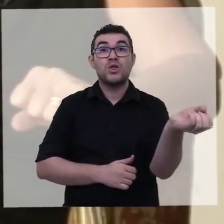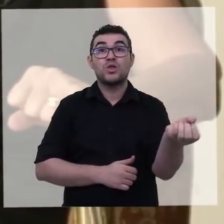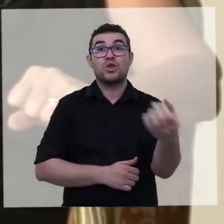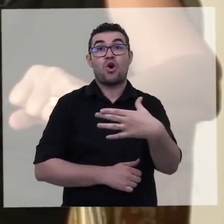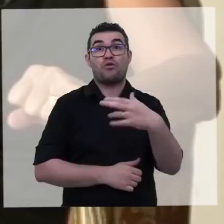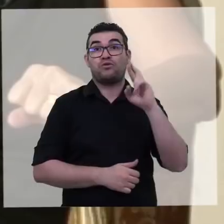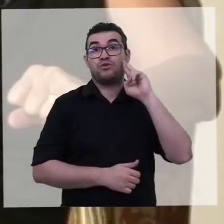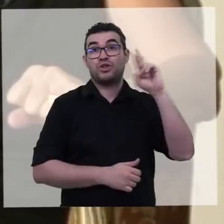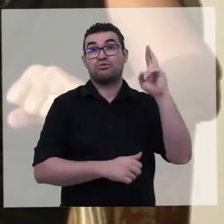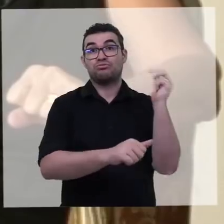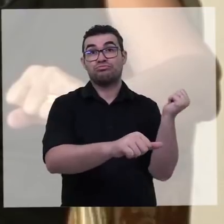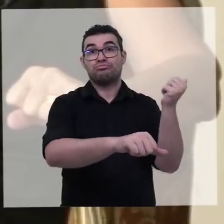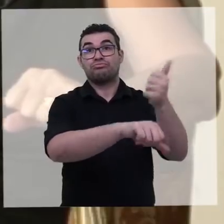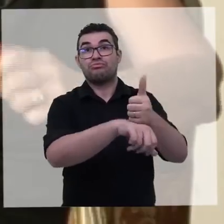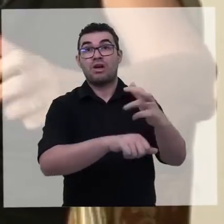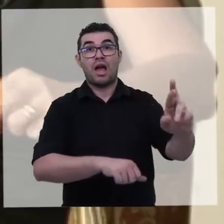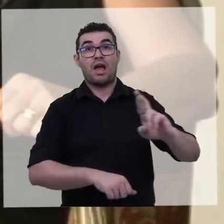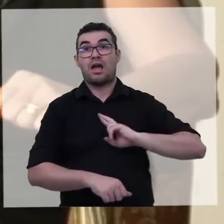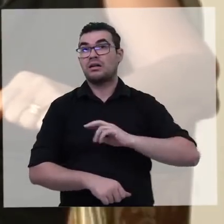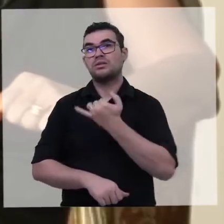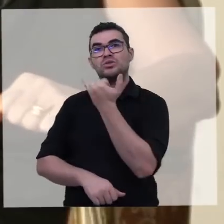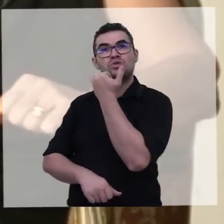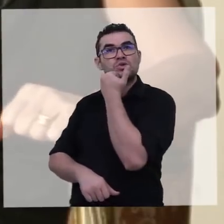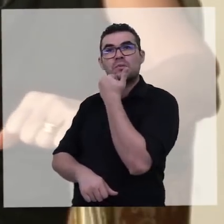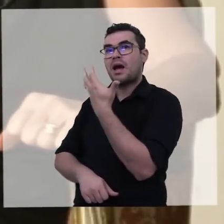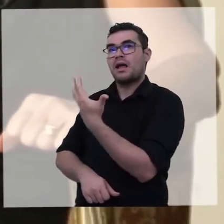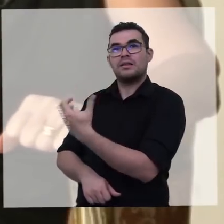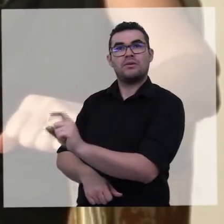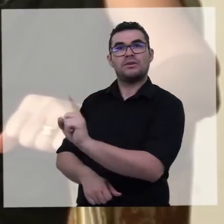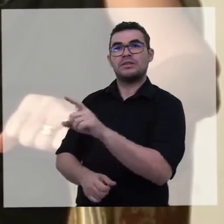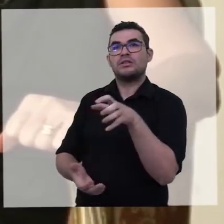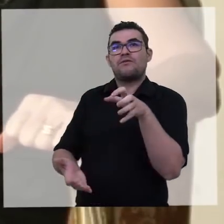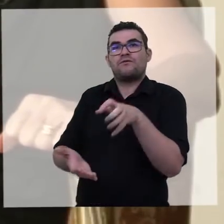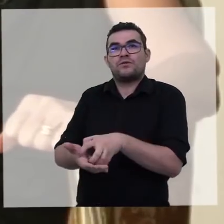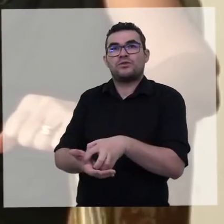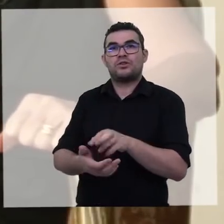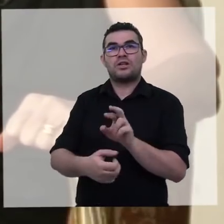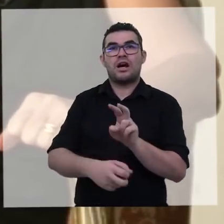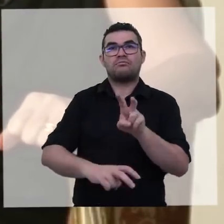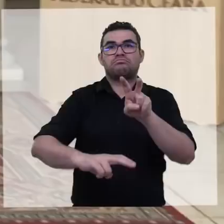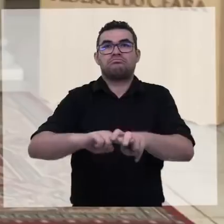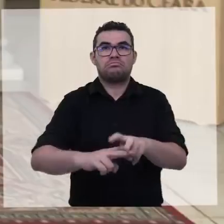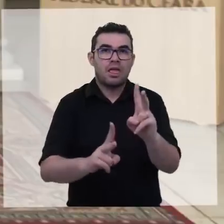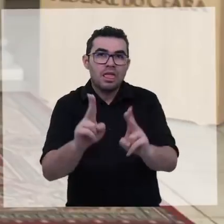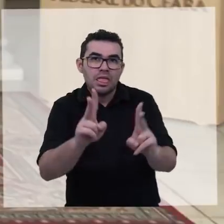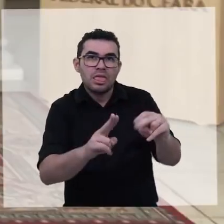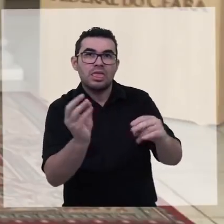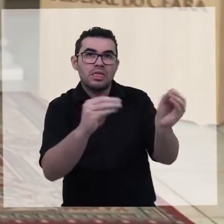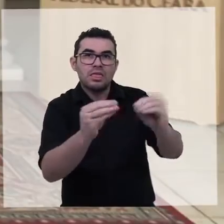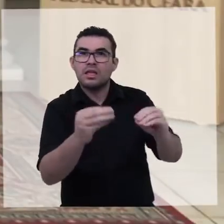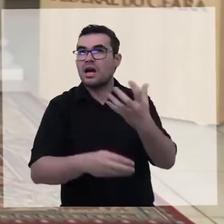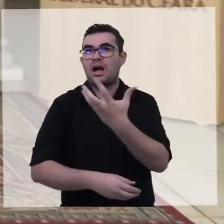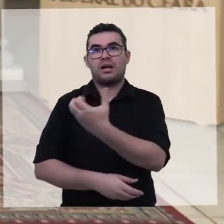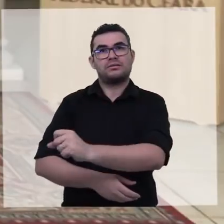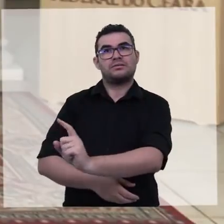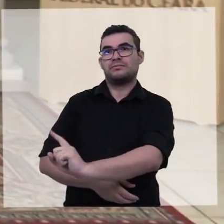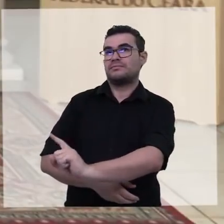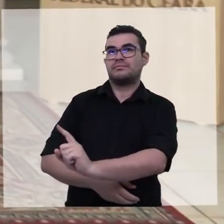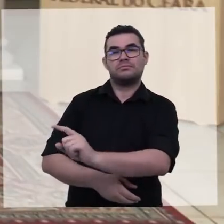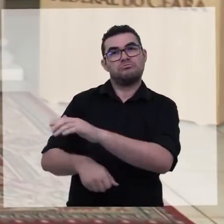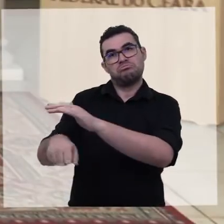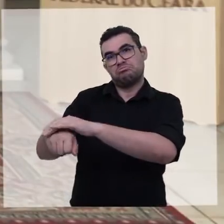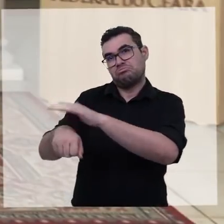ninguém vai mais diagramar essa revista. Quem vai diagramar? E aí eu disse assim, aí eu falei para o rapaz lá